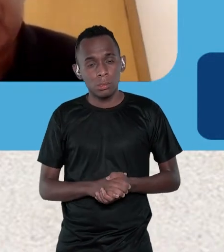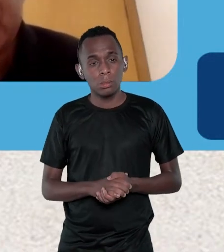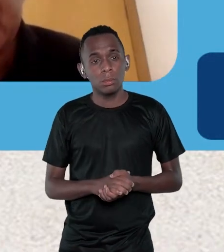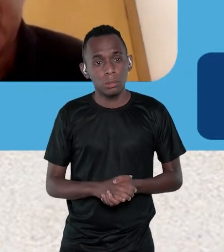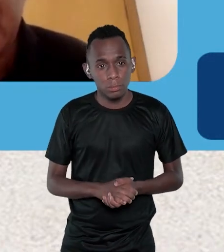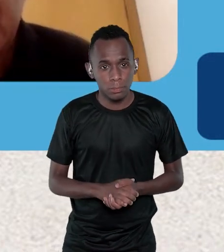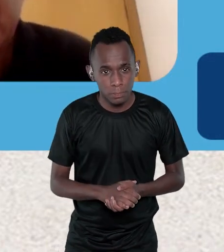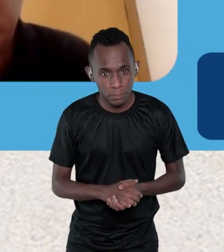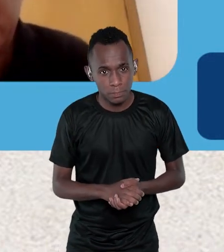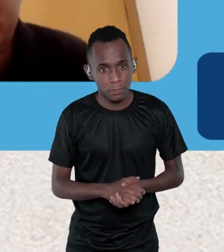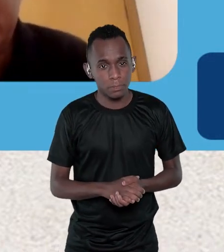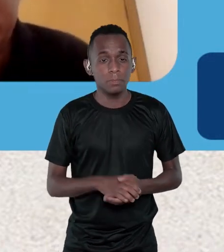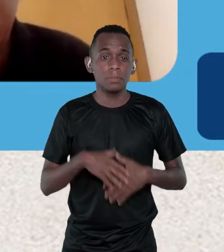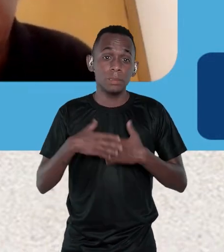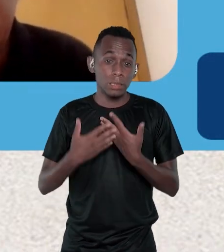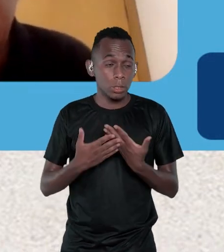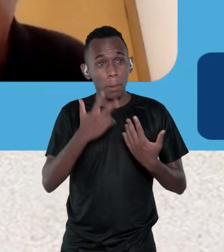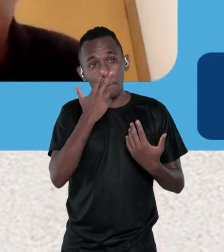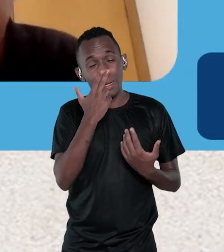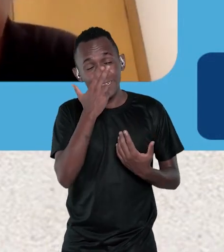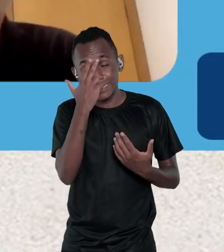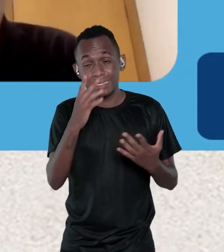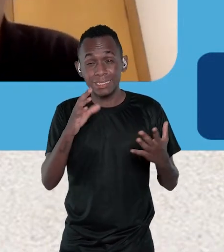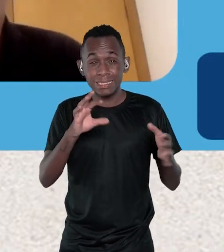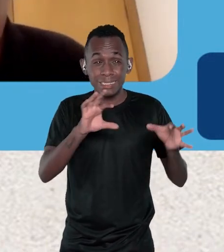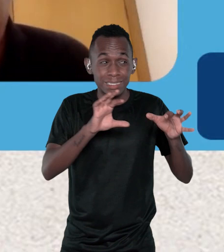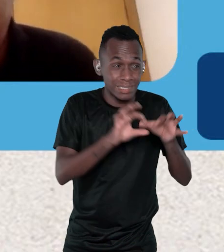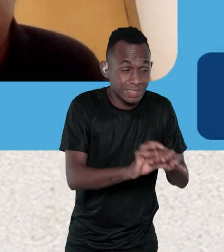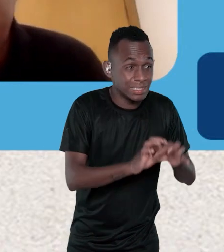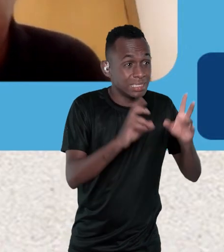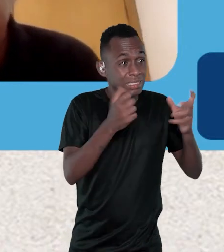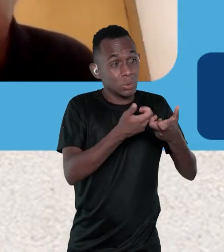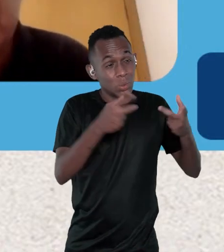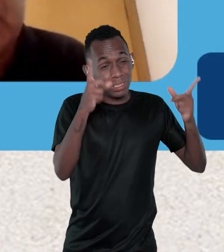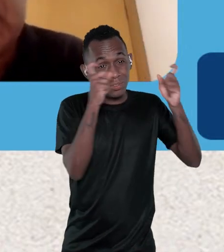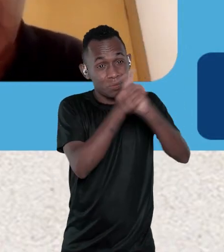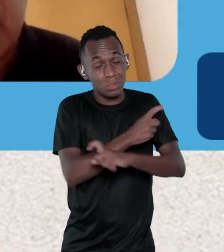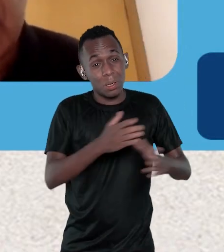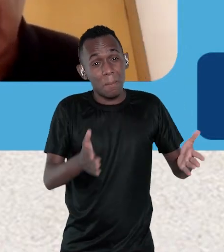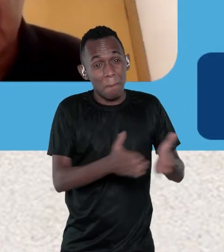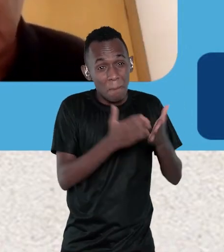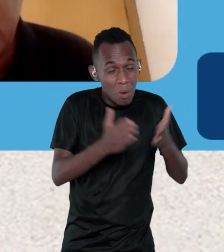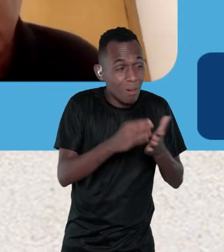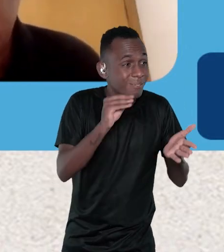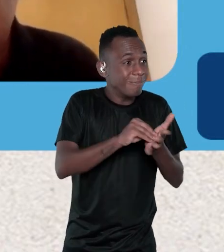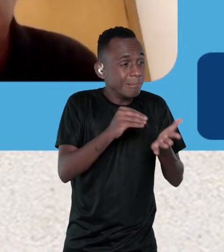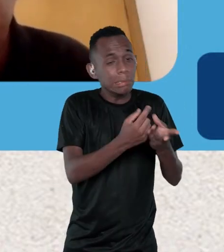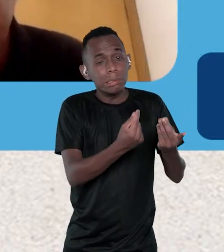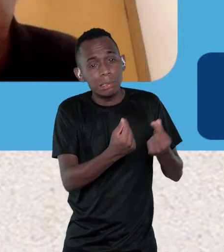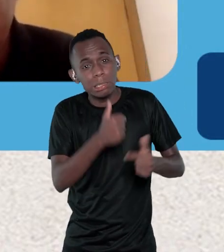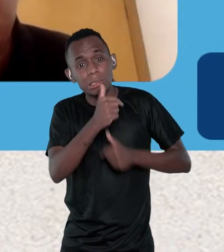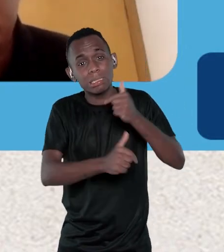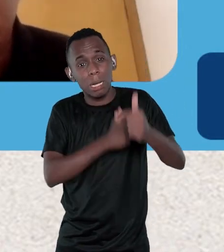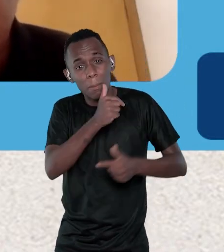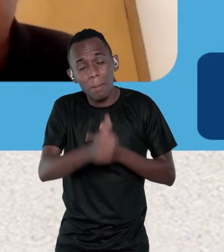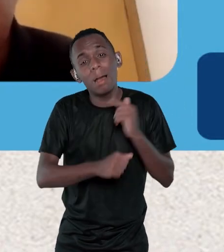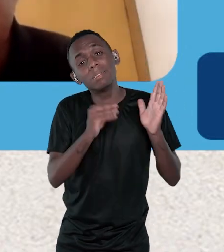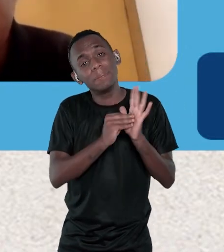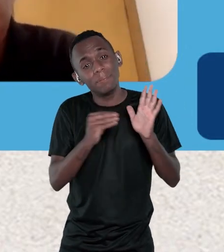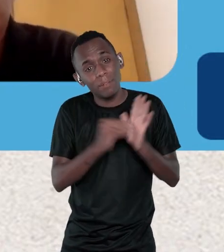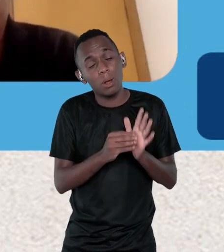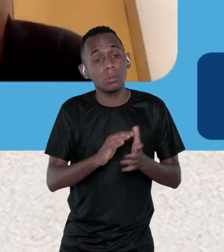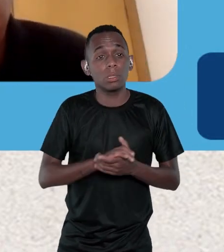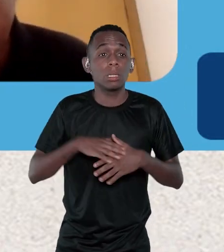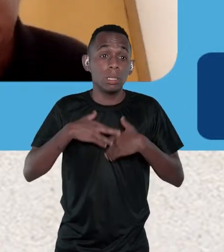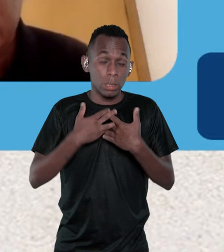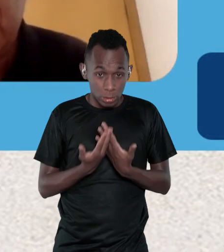tem coisas assim tão lindas e a par e passo com a miséria, com a dificuldade